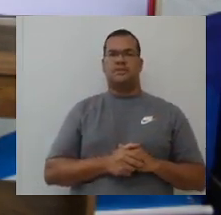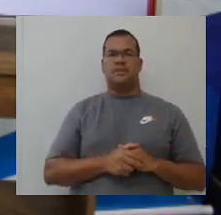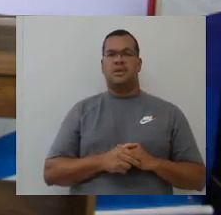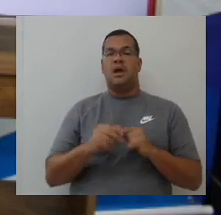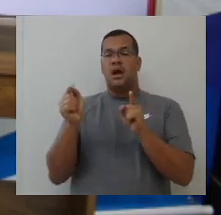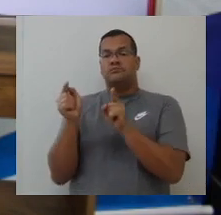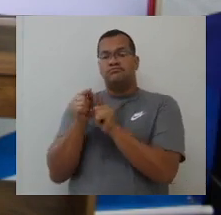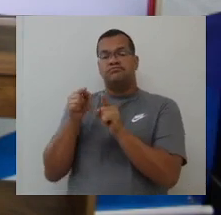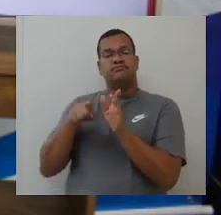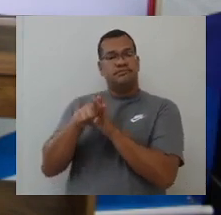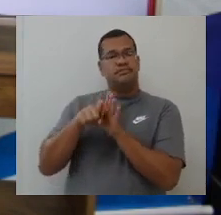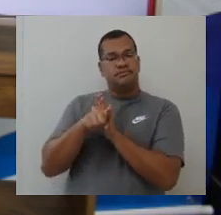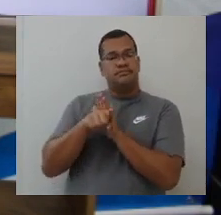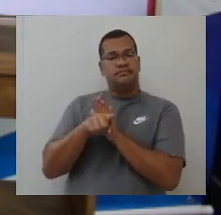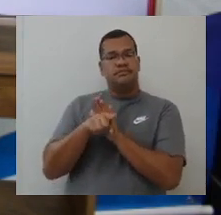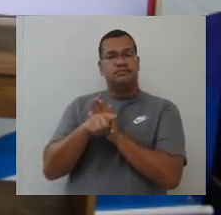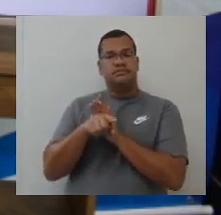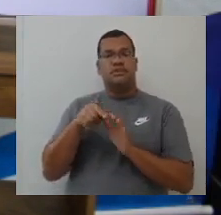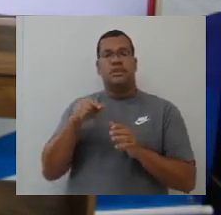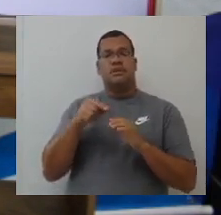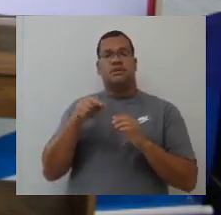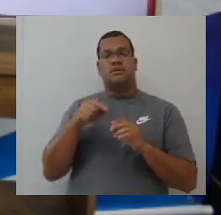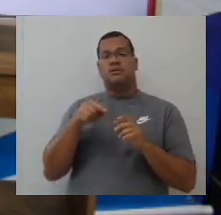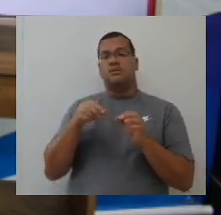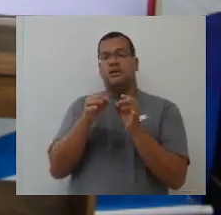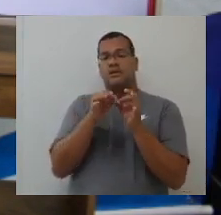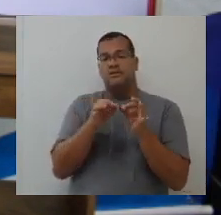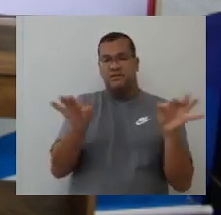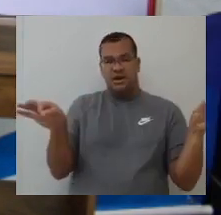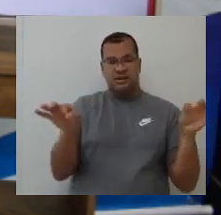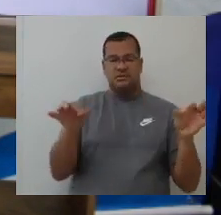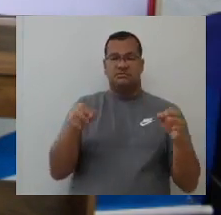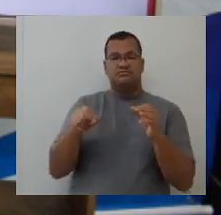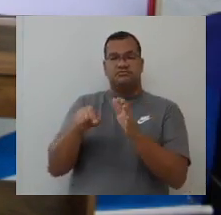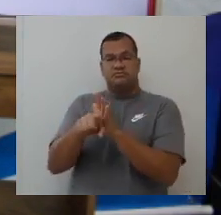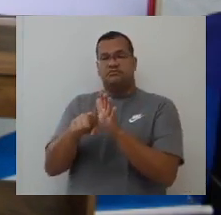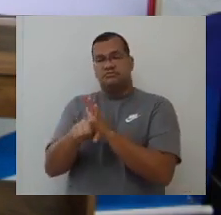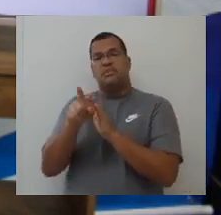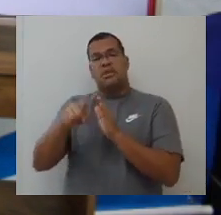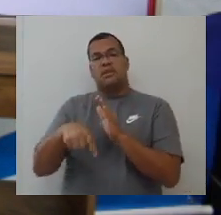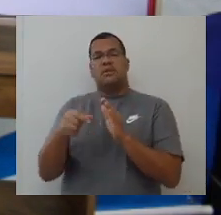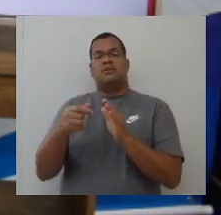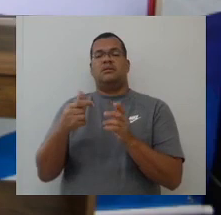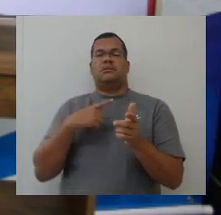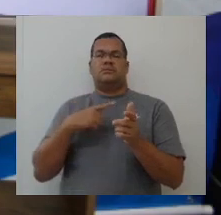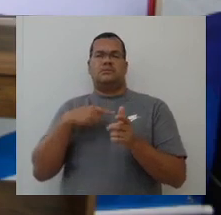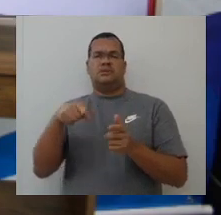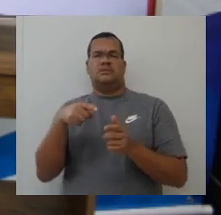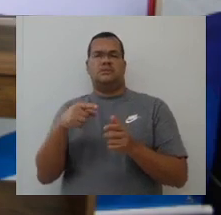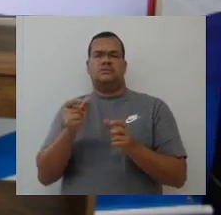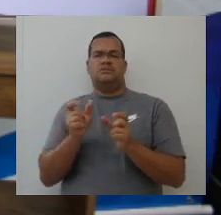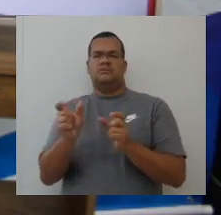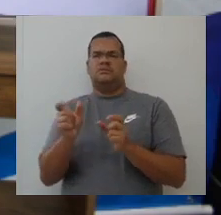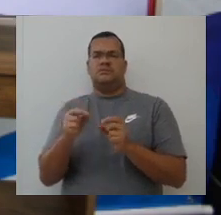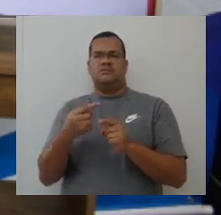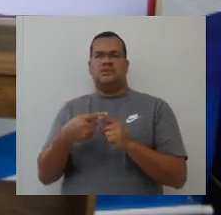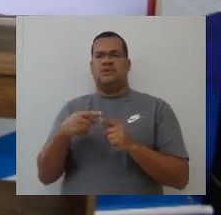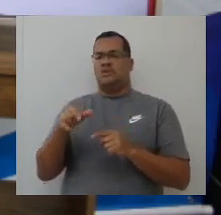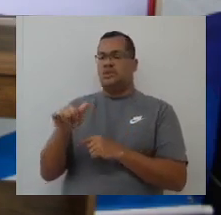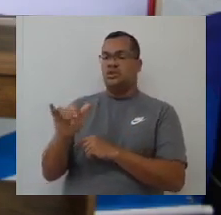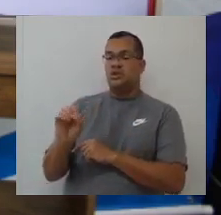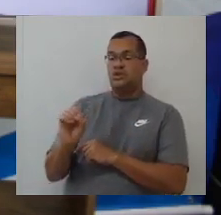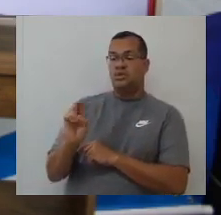tags de frases no imperativo serão feitas utilizando o auxiliar will mais o pronome you,